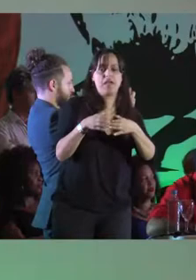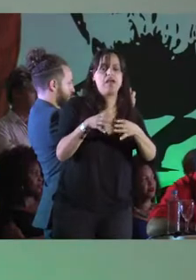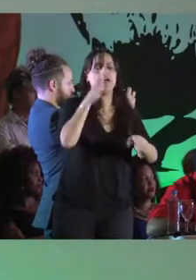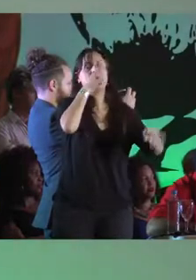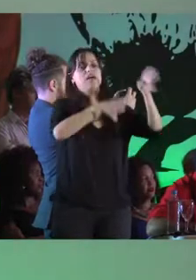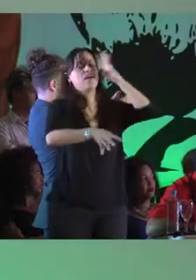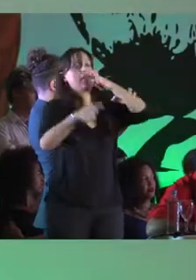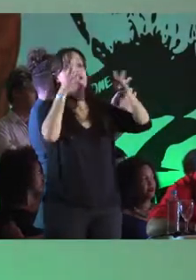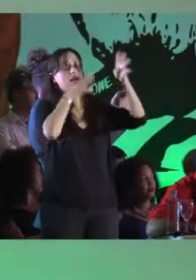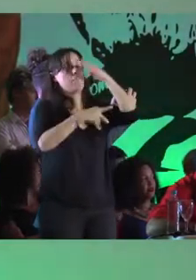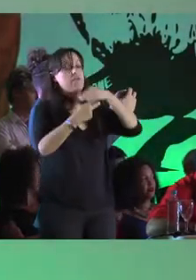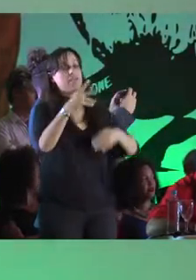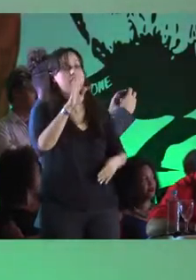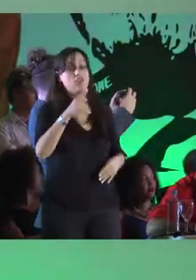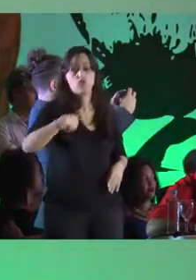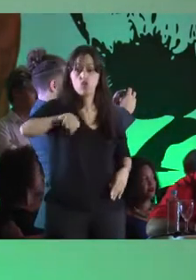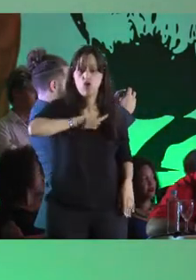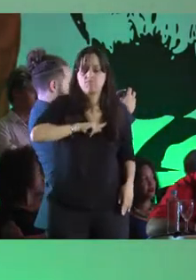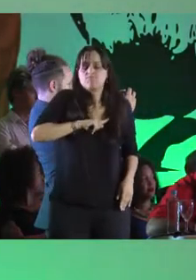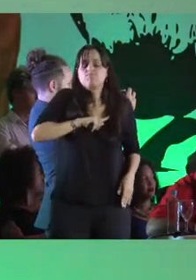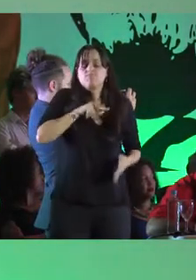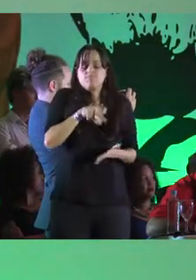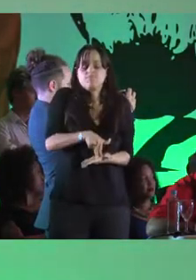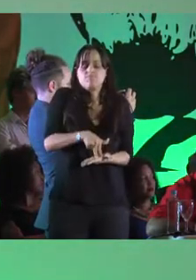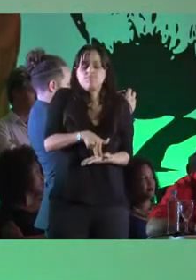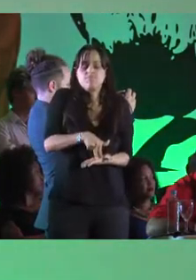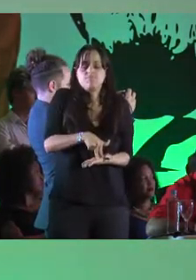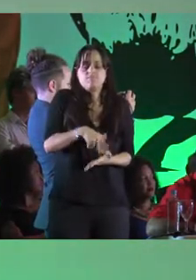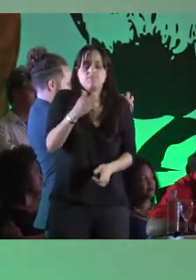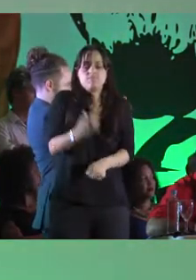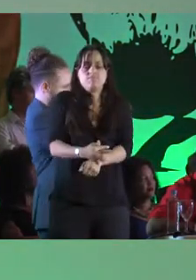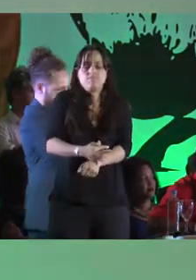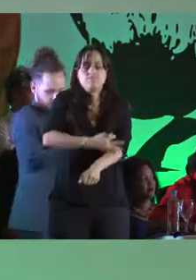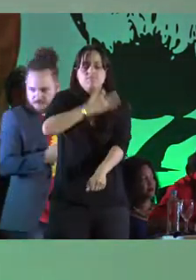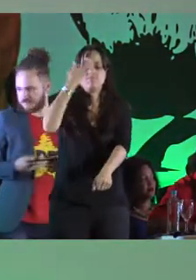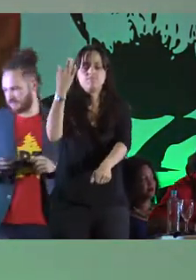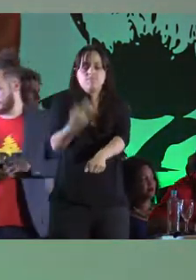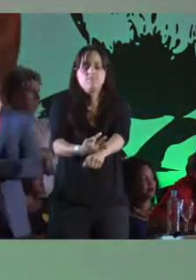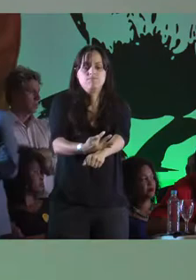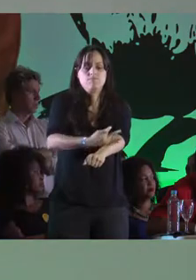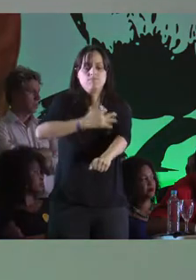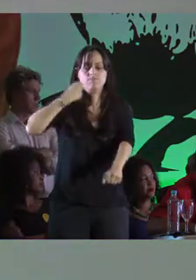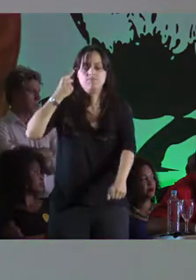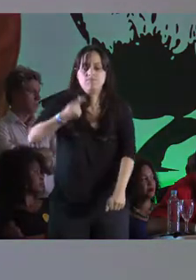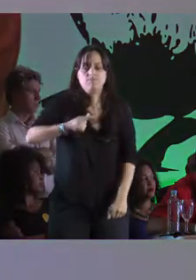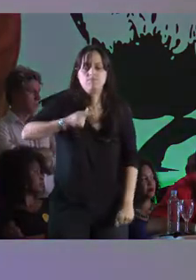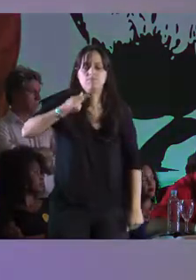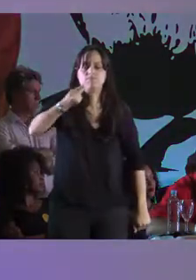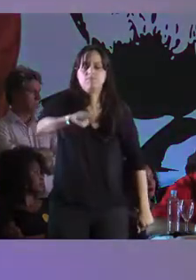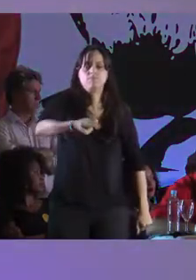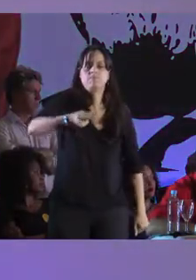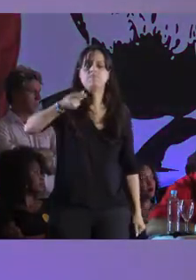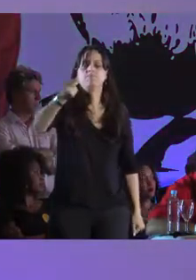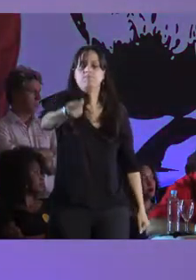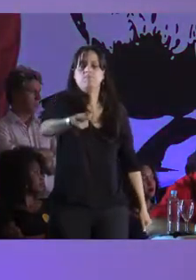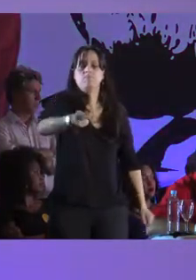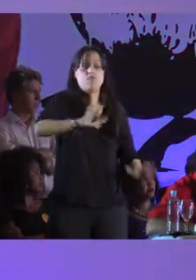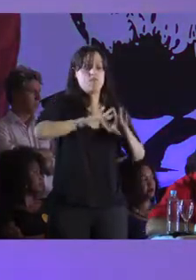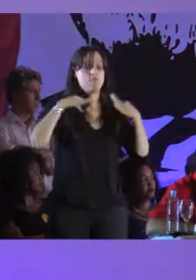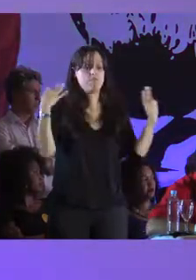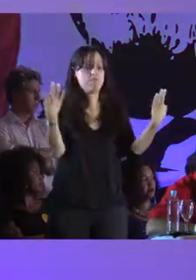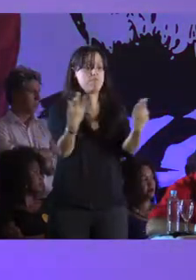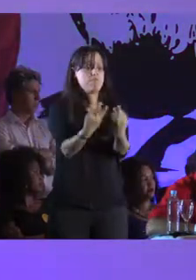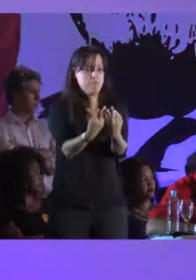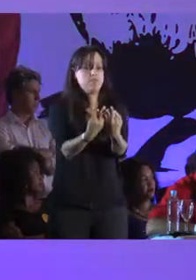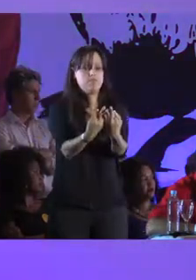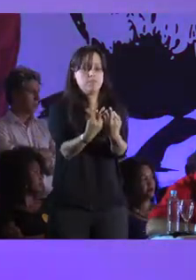quantas, e nós suportamos tudo isso. E aprendemos a viver, sabe, como se fosse uma família, em